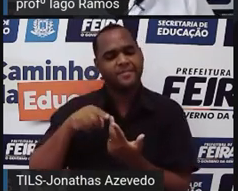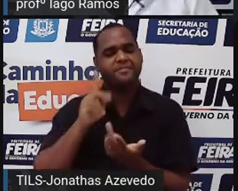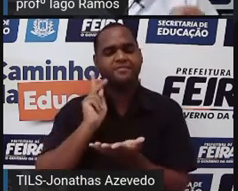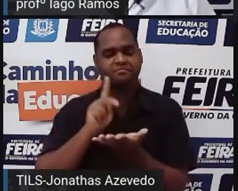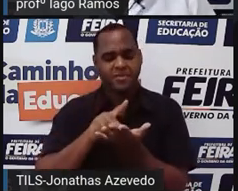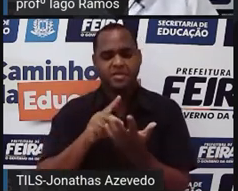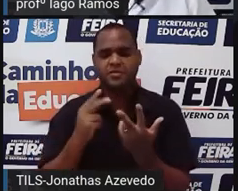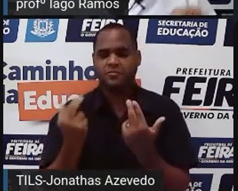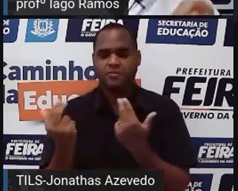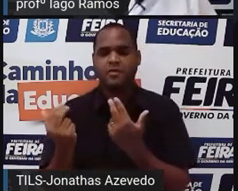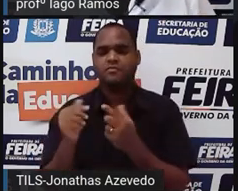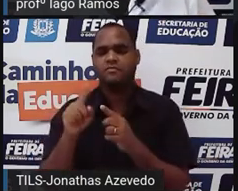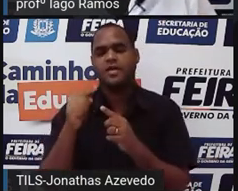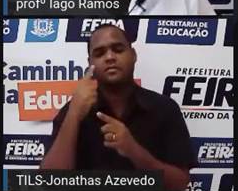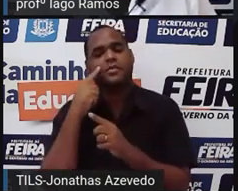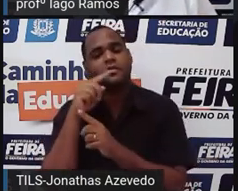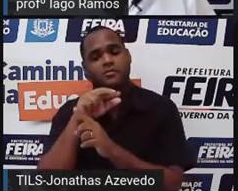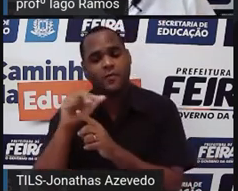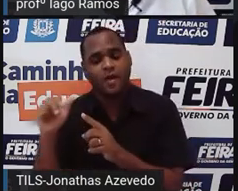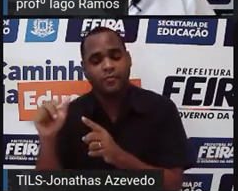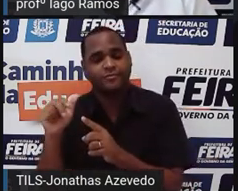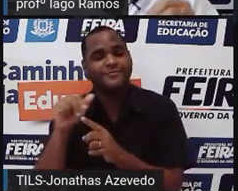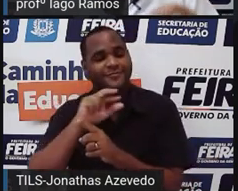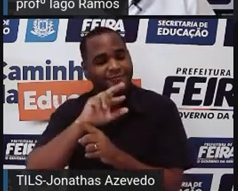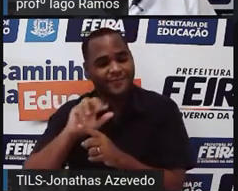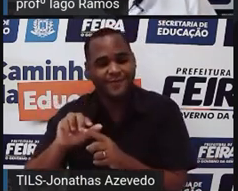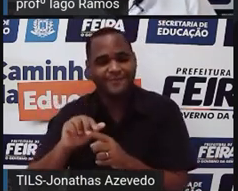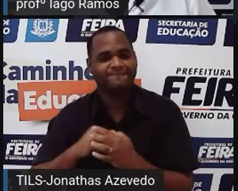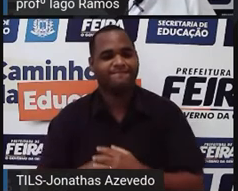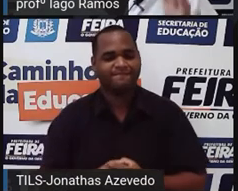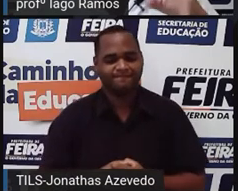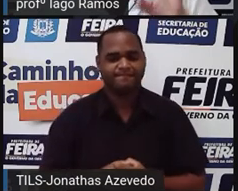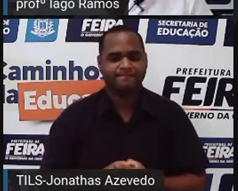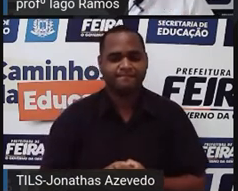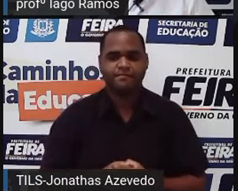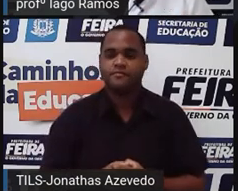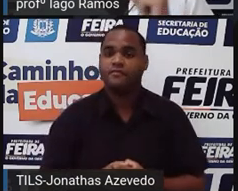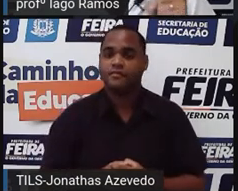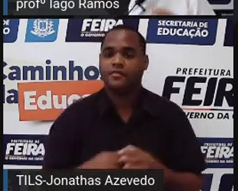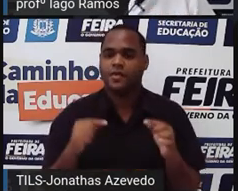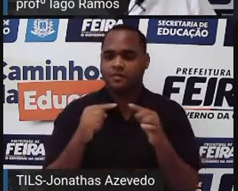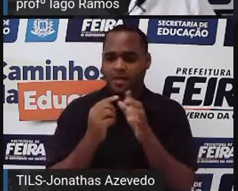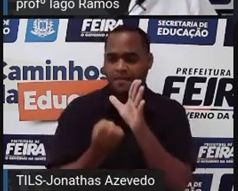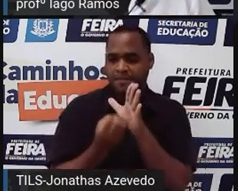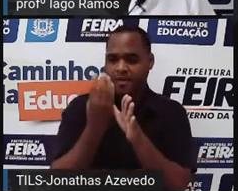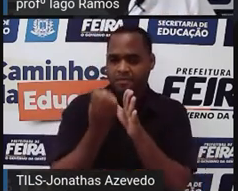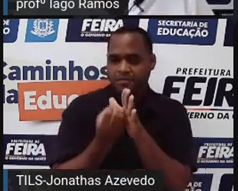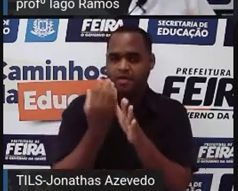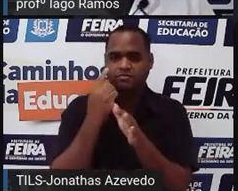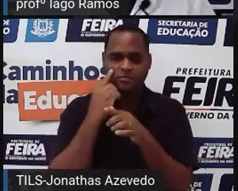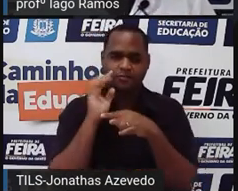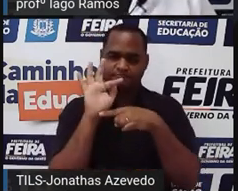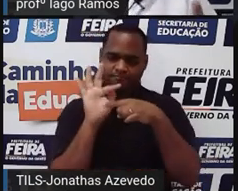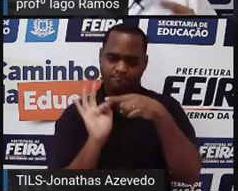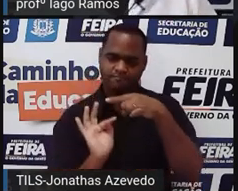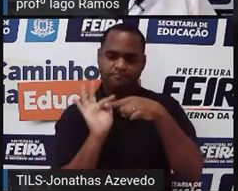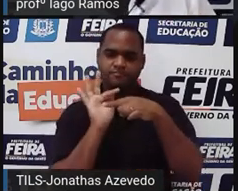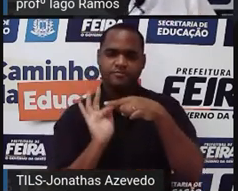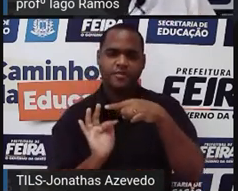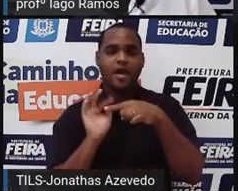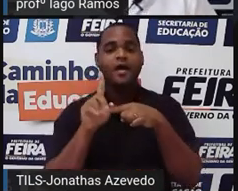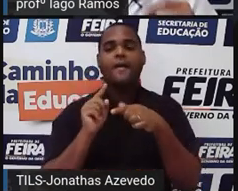forma. Da mesma forma, tá bom? Só que assim, ó, tá aparecendo ali frações. É porque